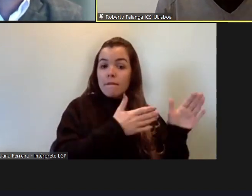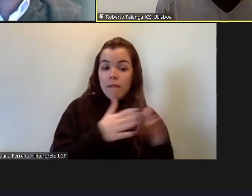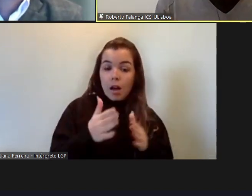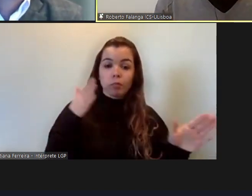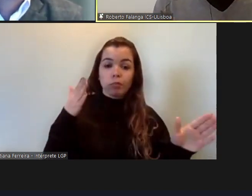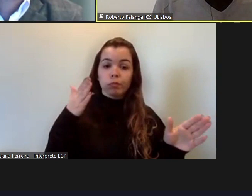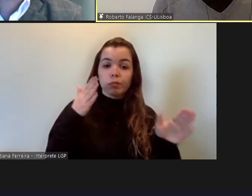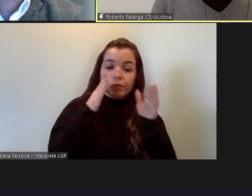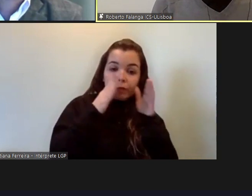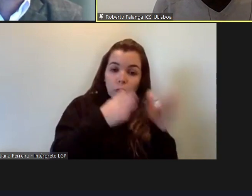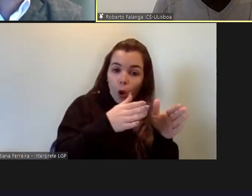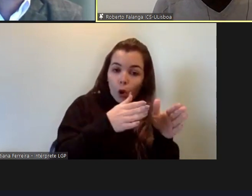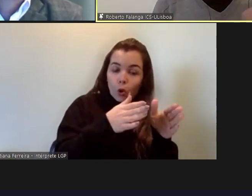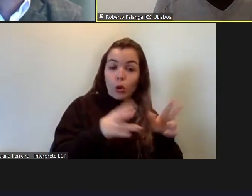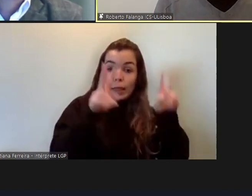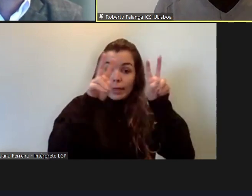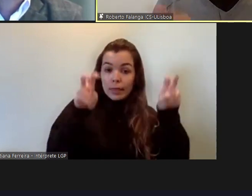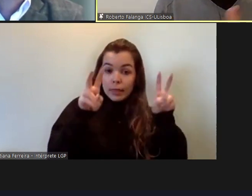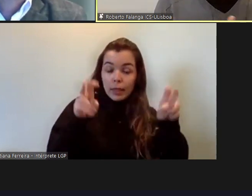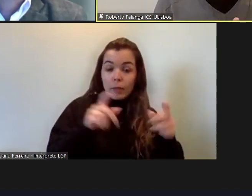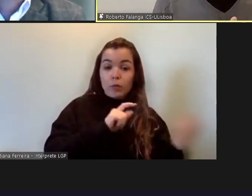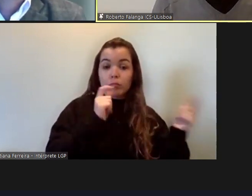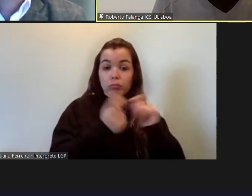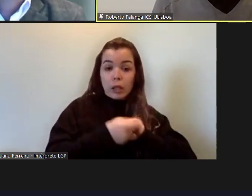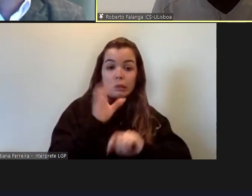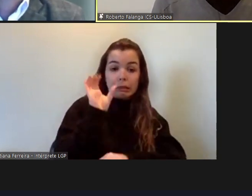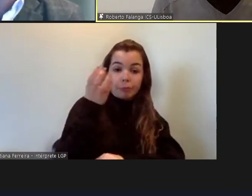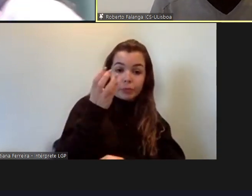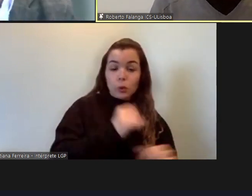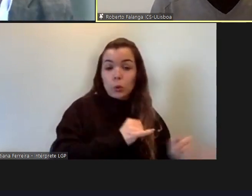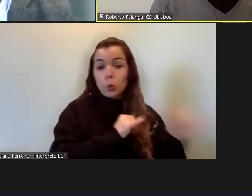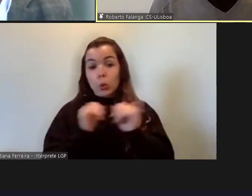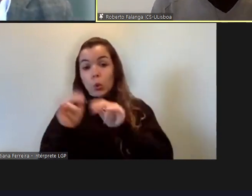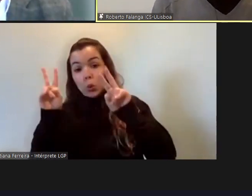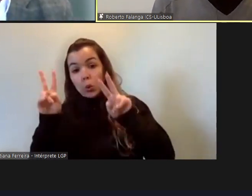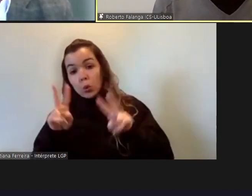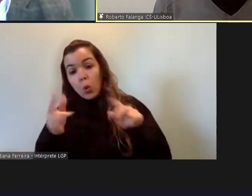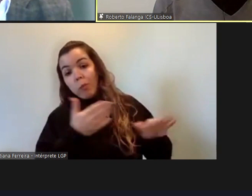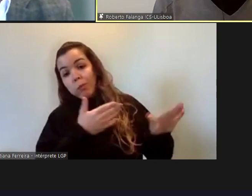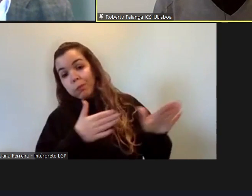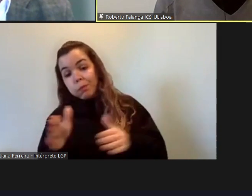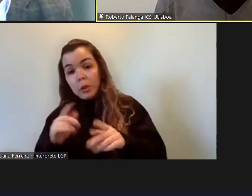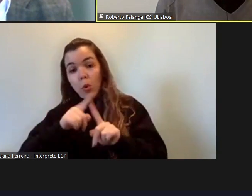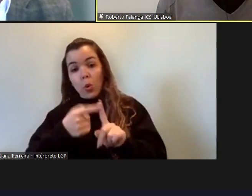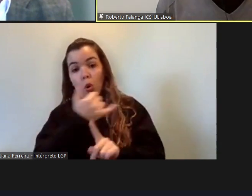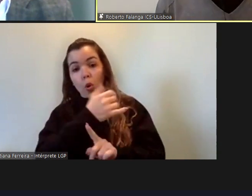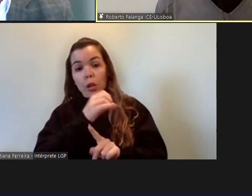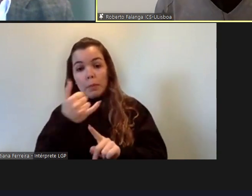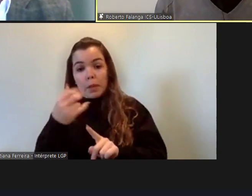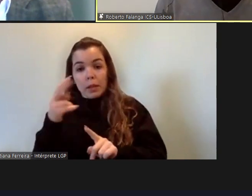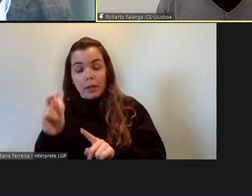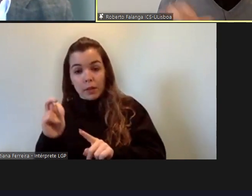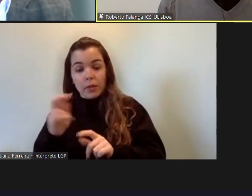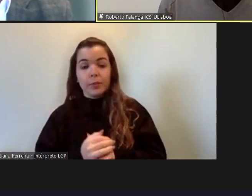dirigida ao tema das alterações climáticas e uma segunda em 2023 sobre o tema da cidade dos 15